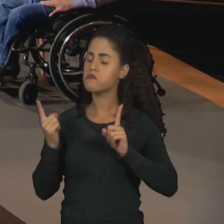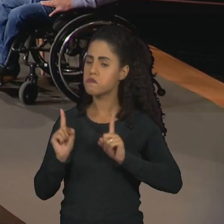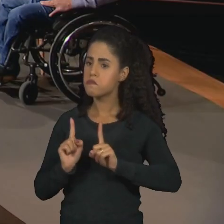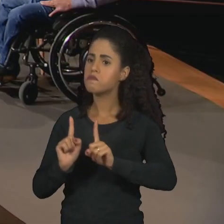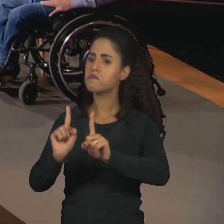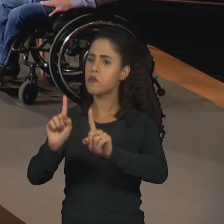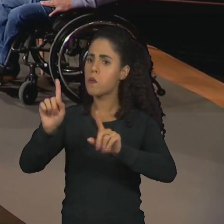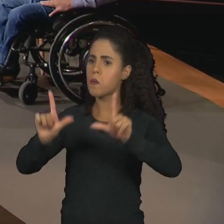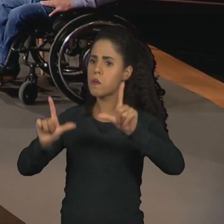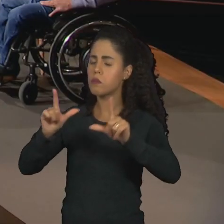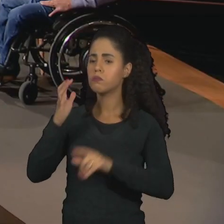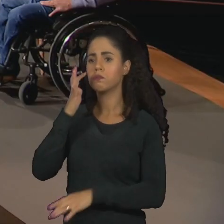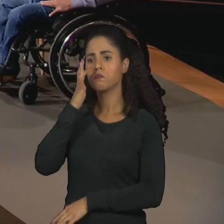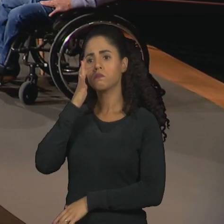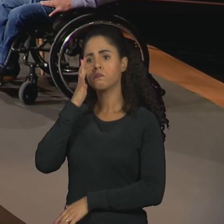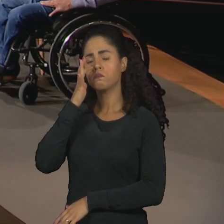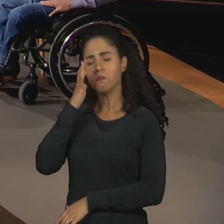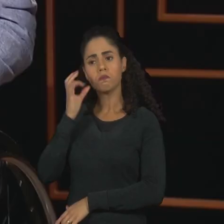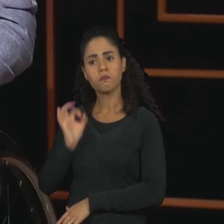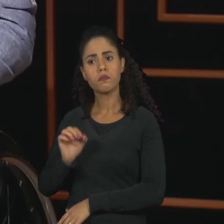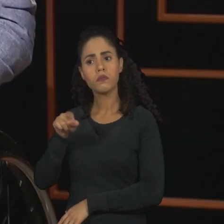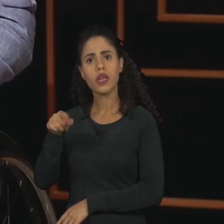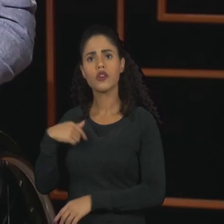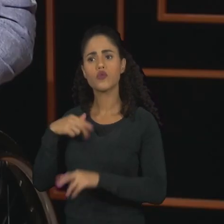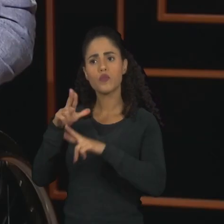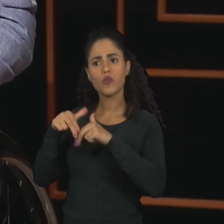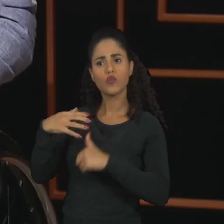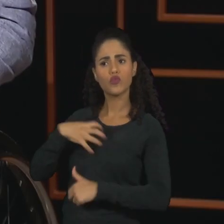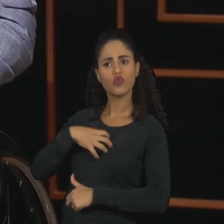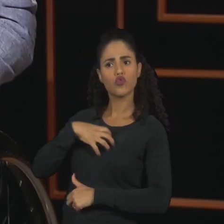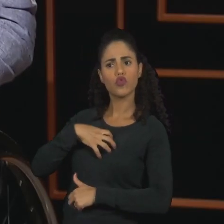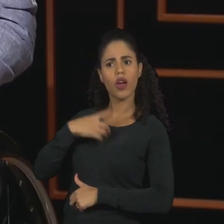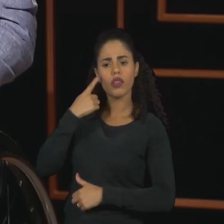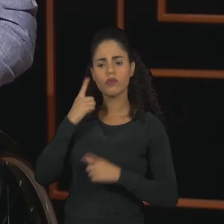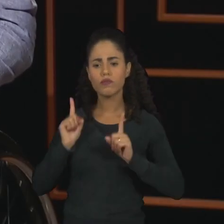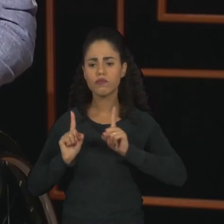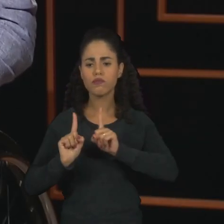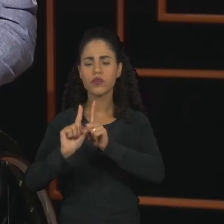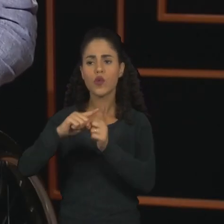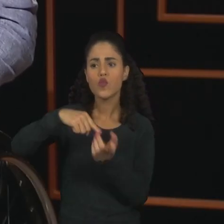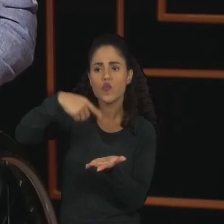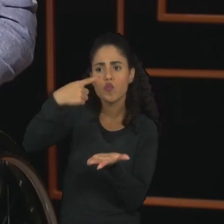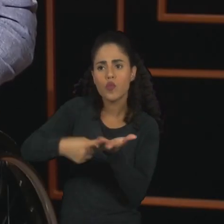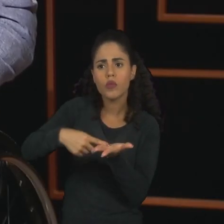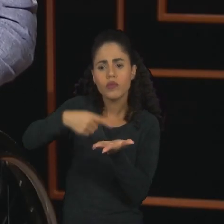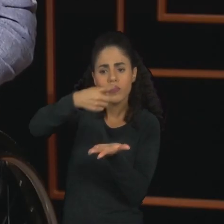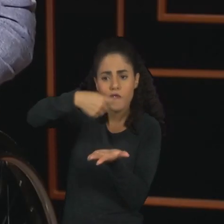um programa que eu admiro pela característica e pelo compromisso